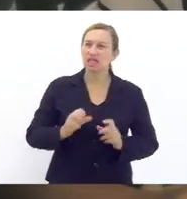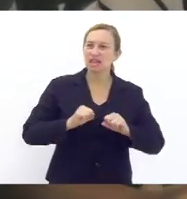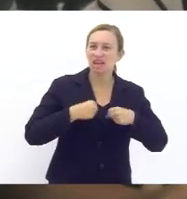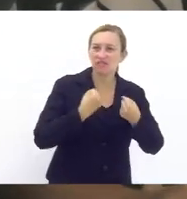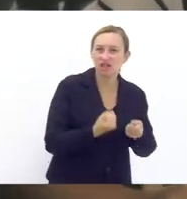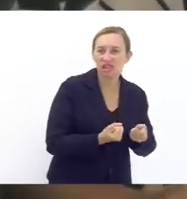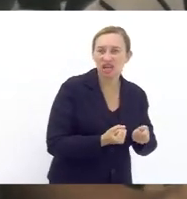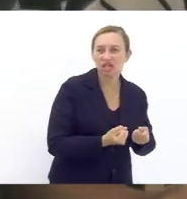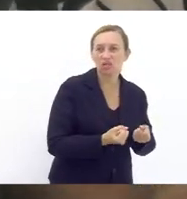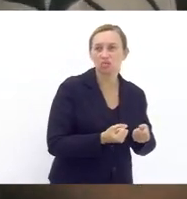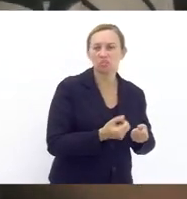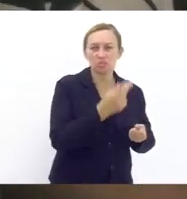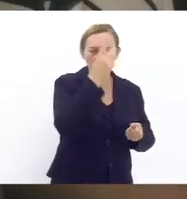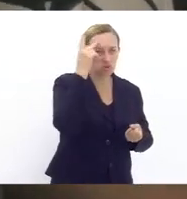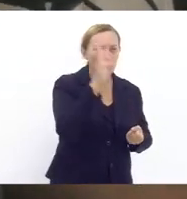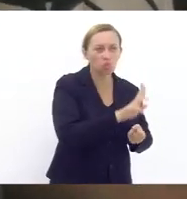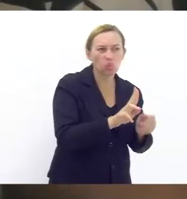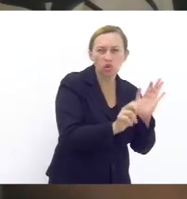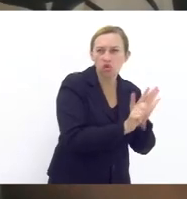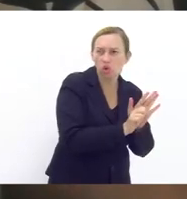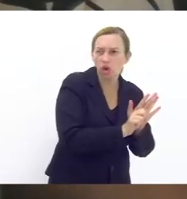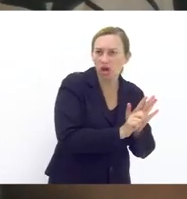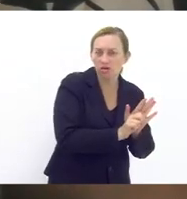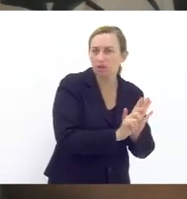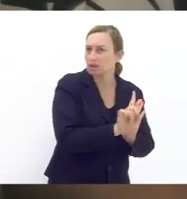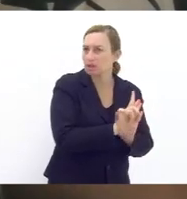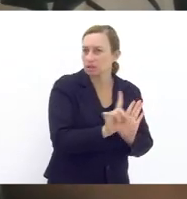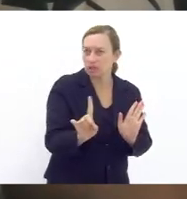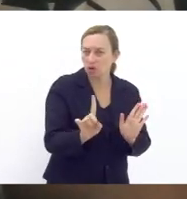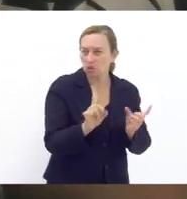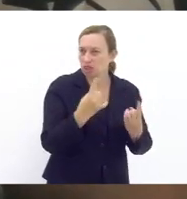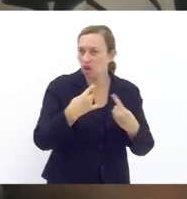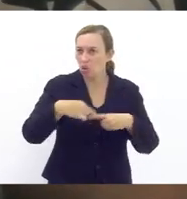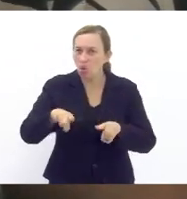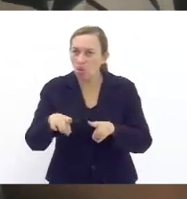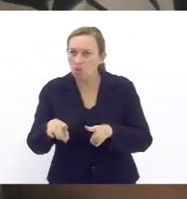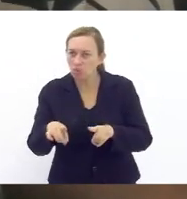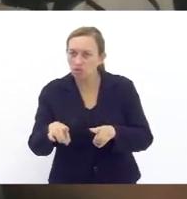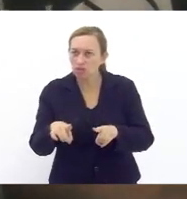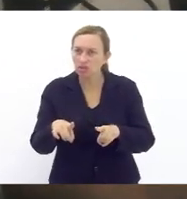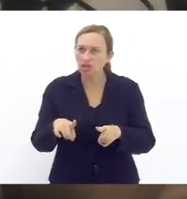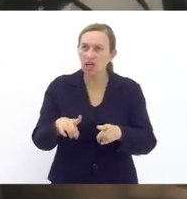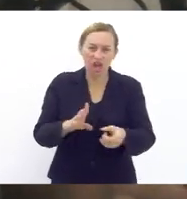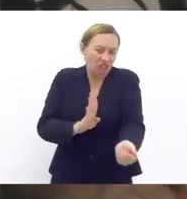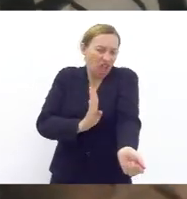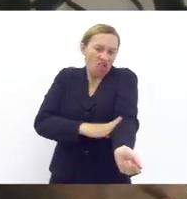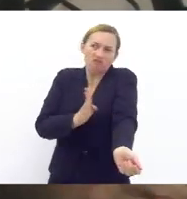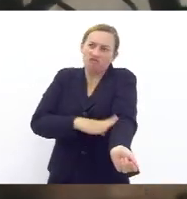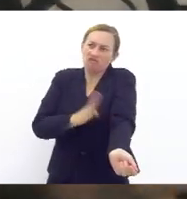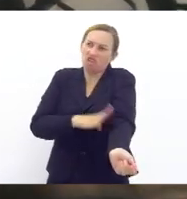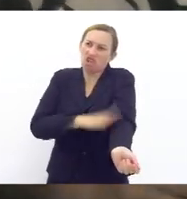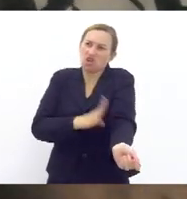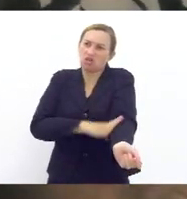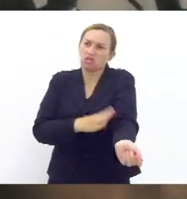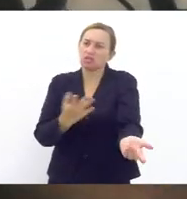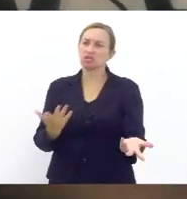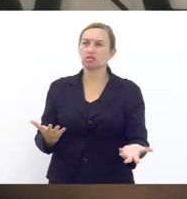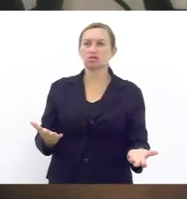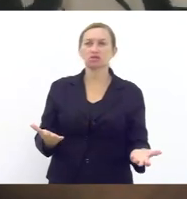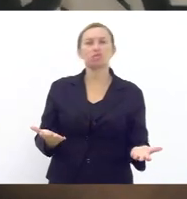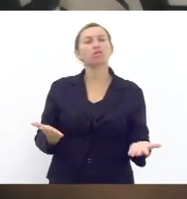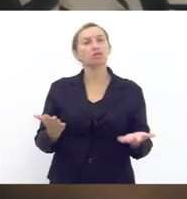defendendo drogado quando a gente tá falando de redução de danos a gente não tá sendo contra abstinência quando eu acho ótimo uma pessoa que tem um músico